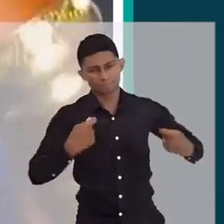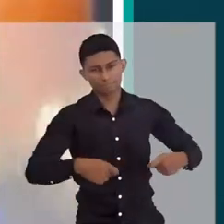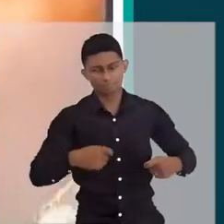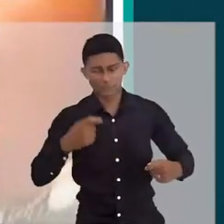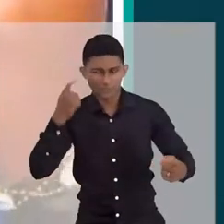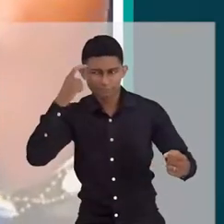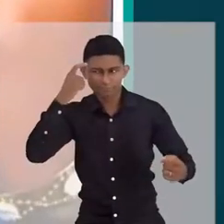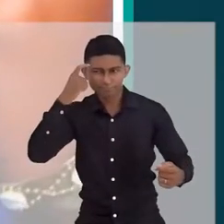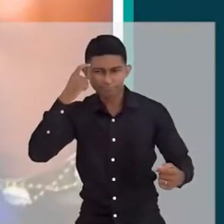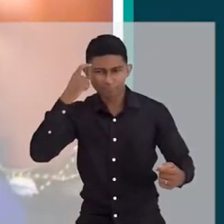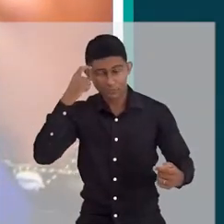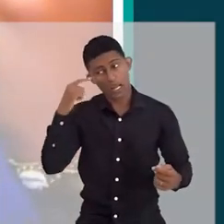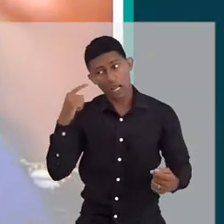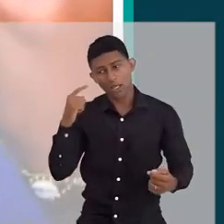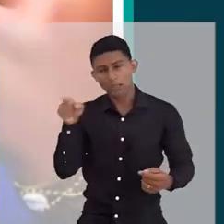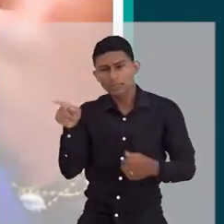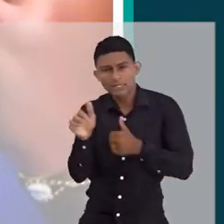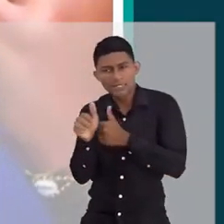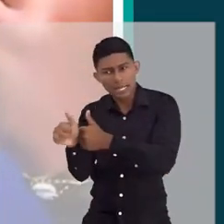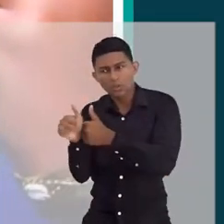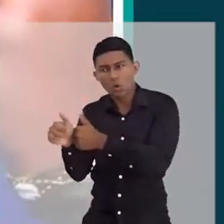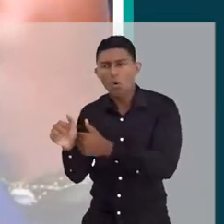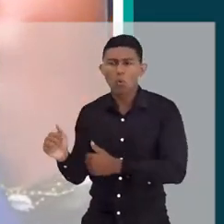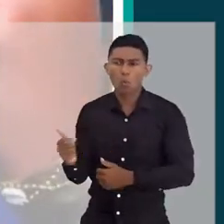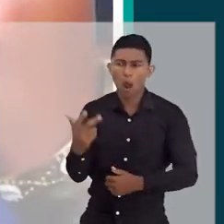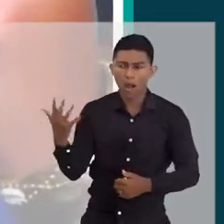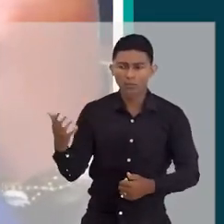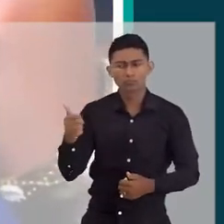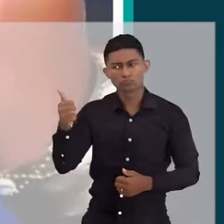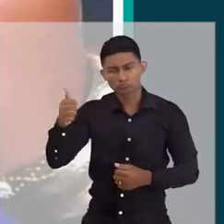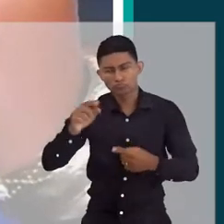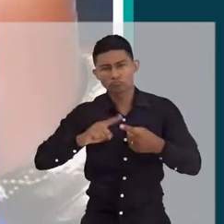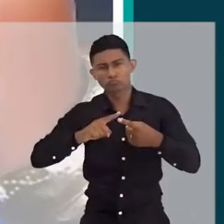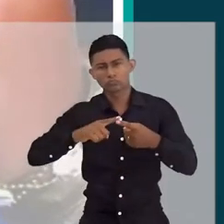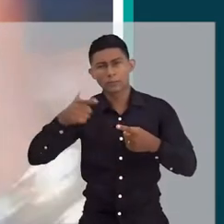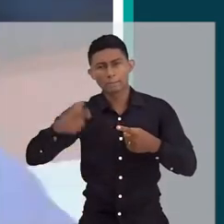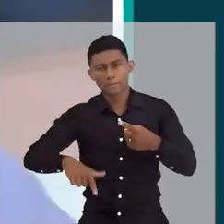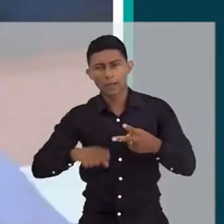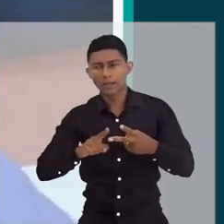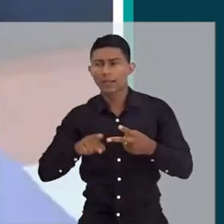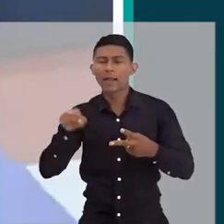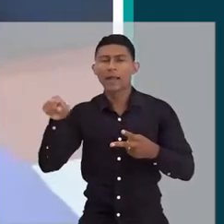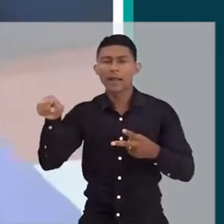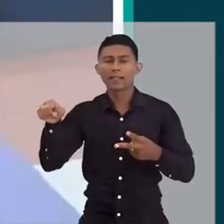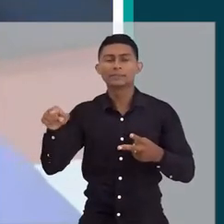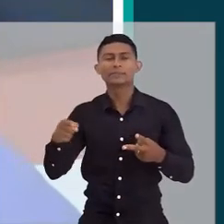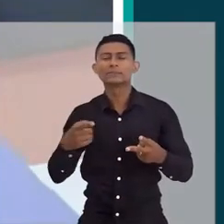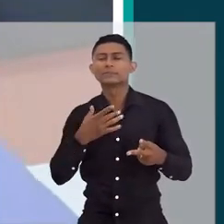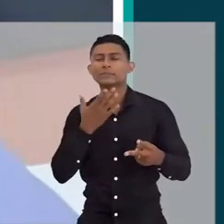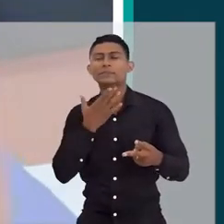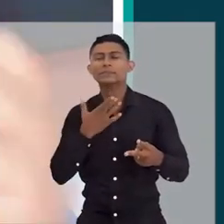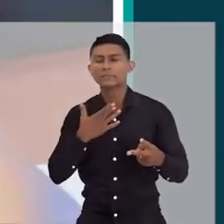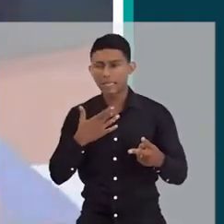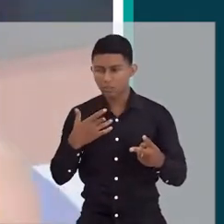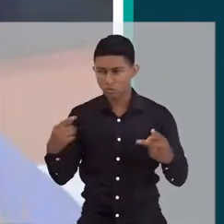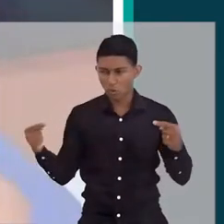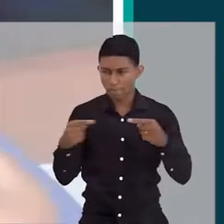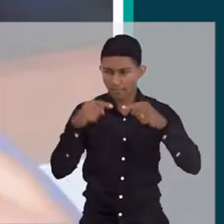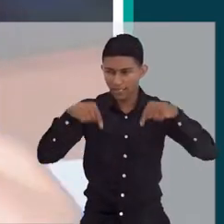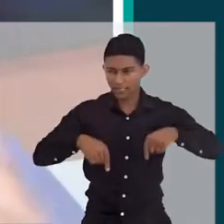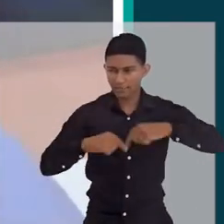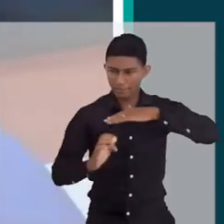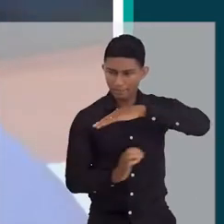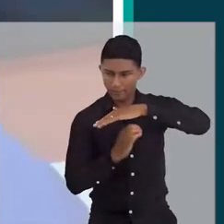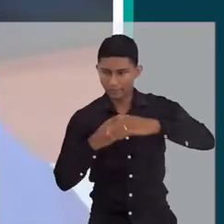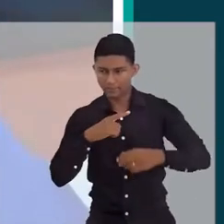pegar, sim, alguém com alcance, pegar, sim, alguém que tem esse propósito muito similar a ela e um